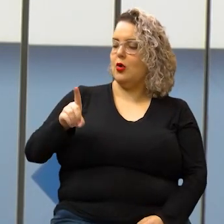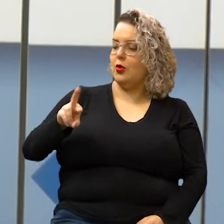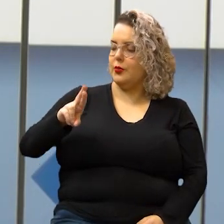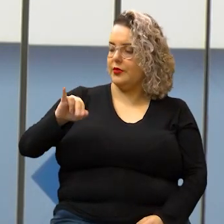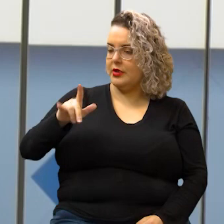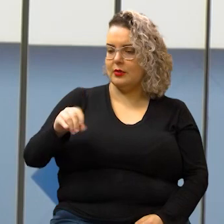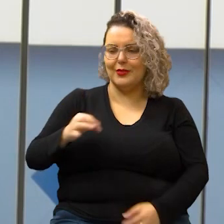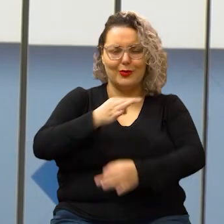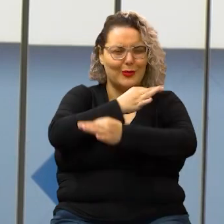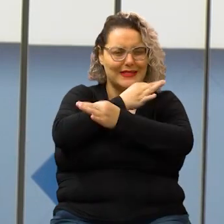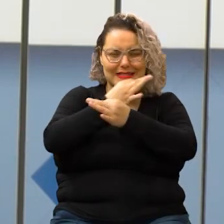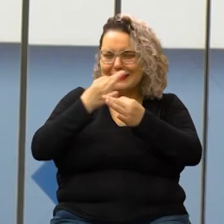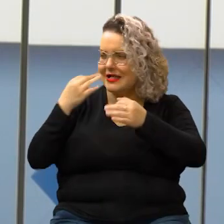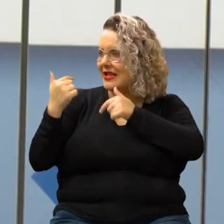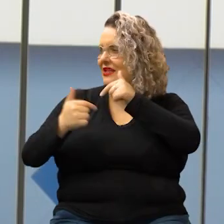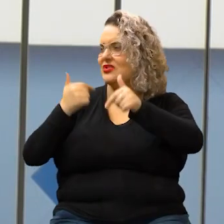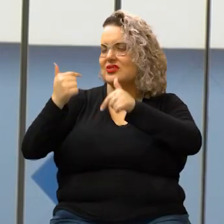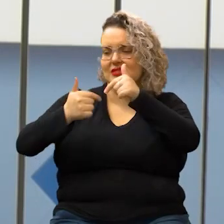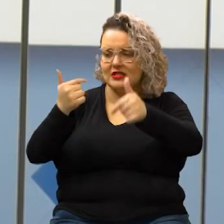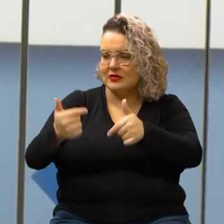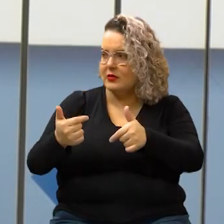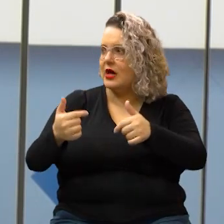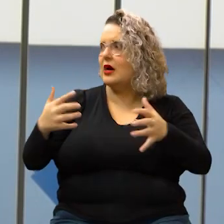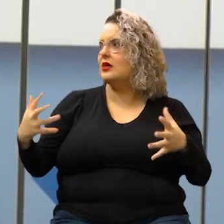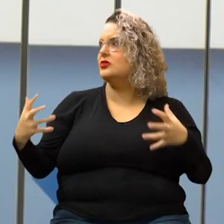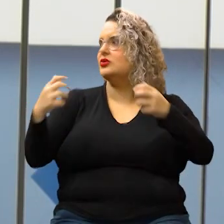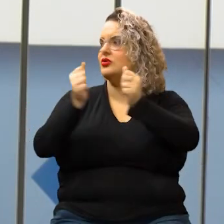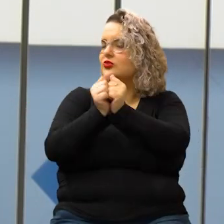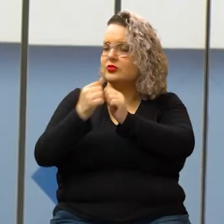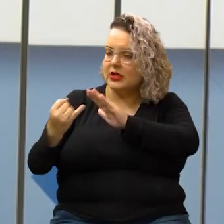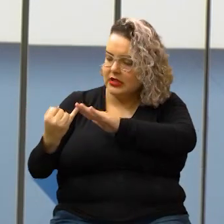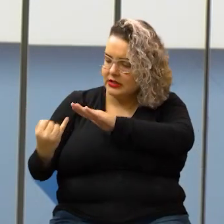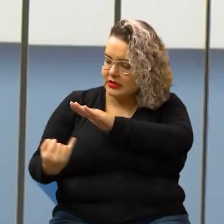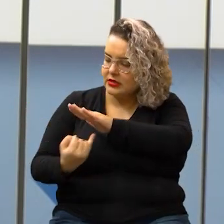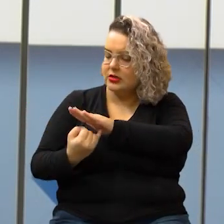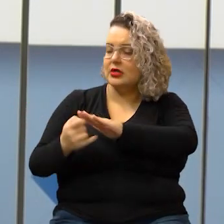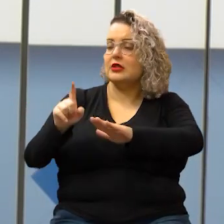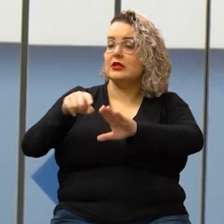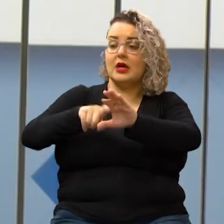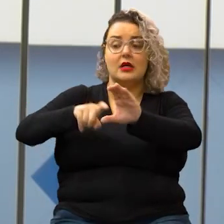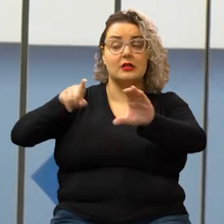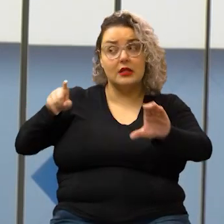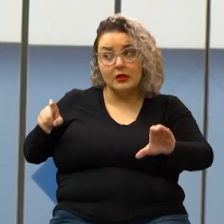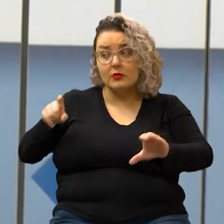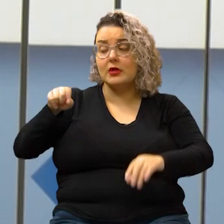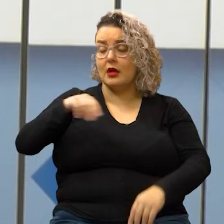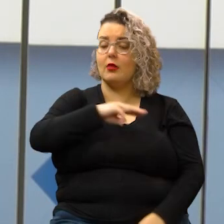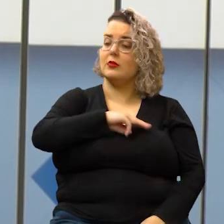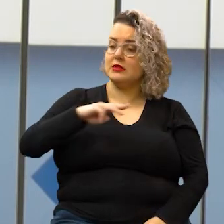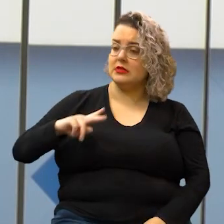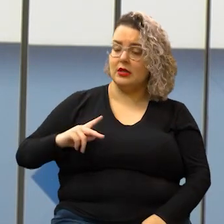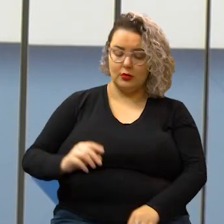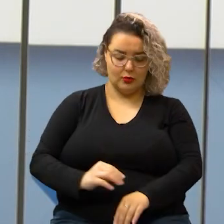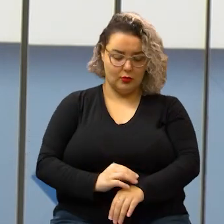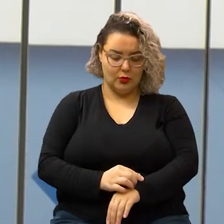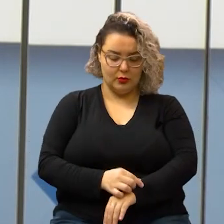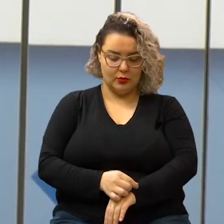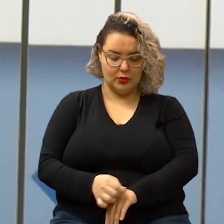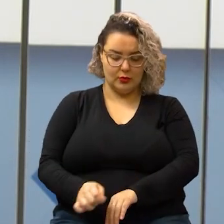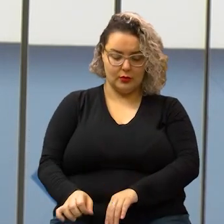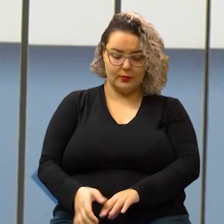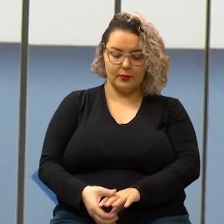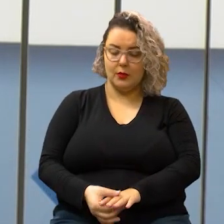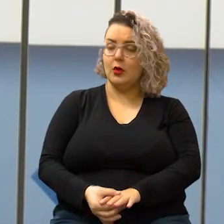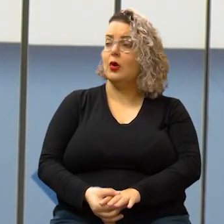excelente trabalho feito junto a essa instituição que é independente, que é o Ministério Público, como também